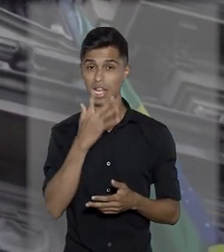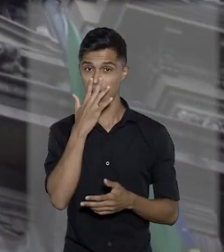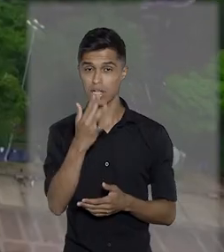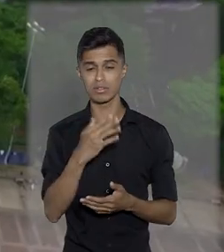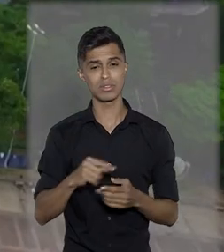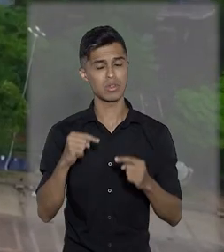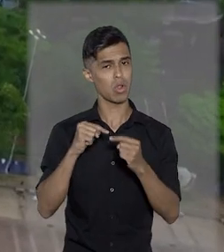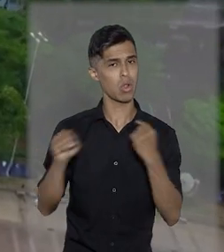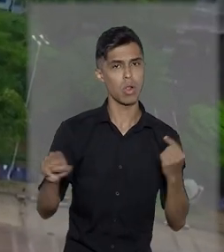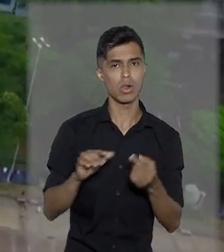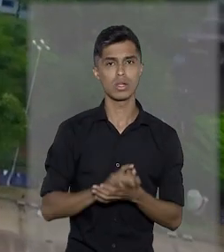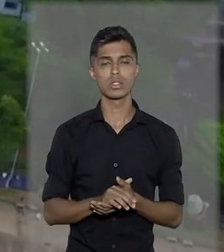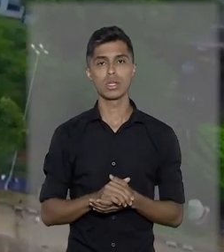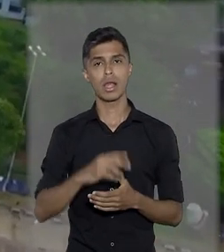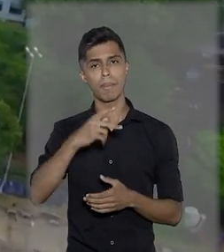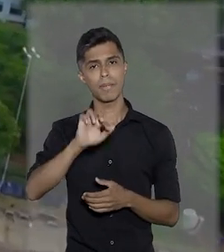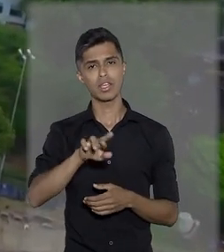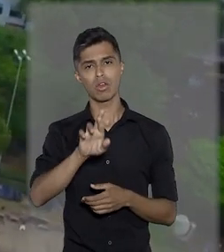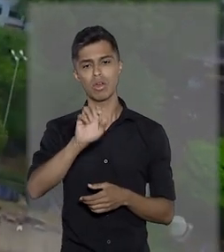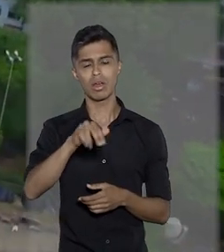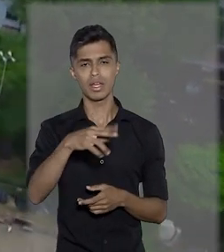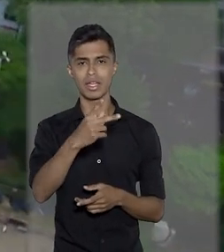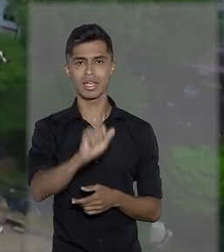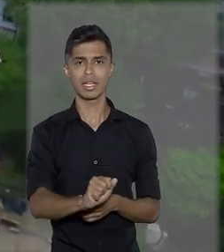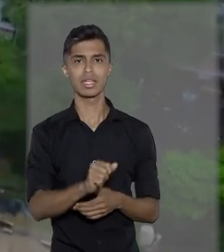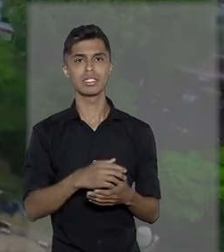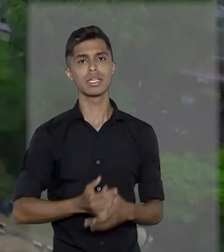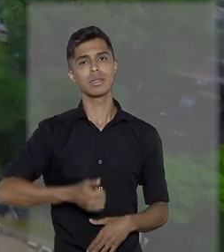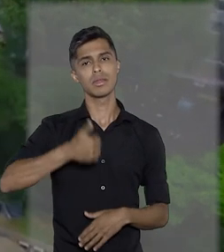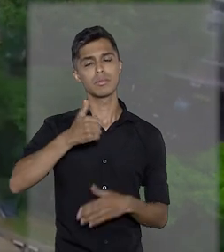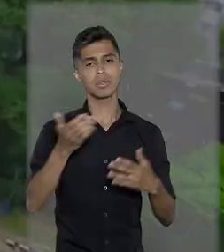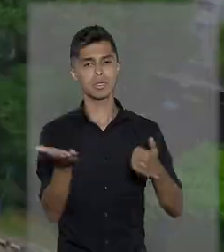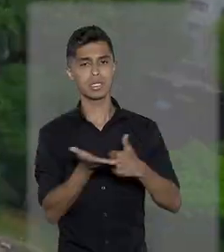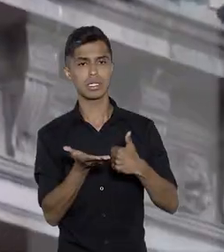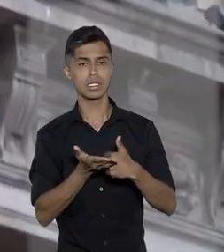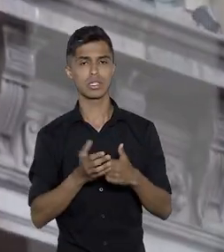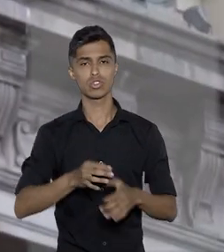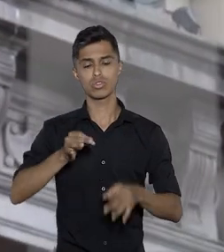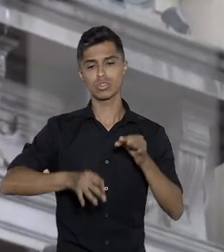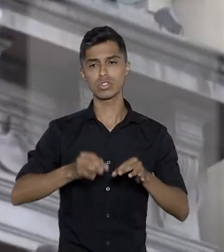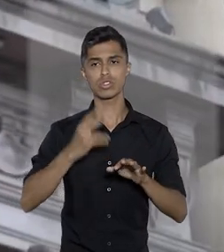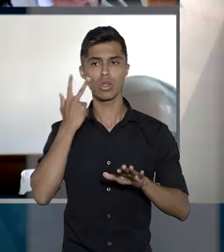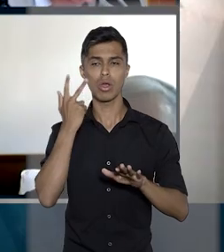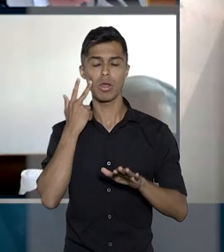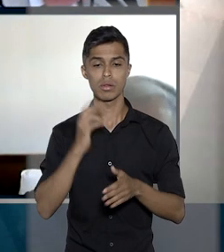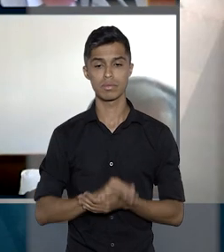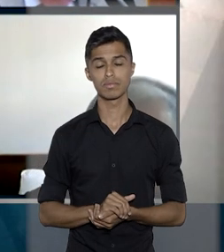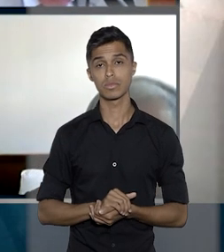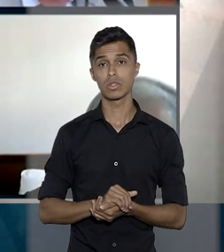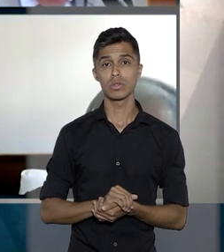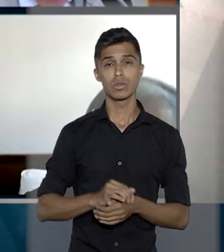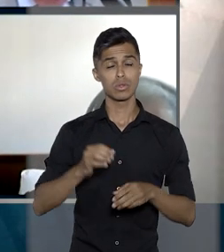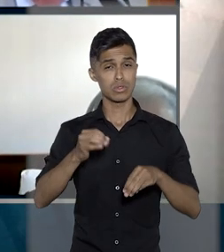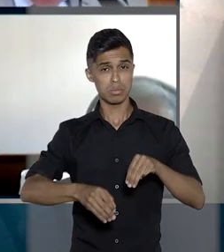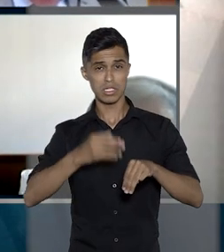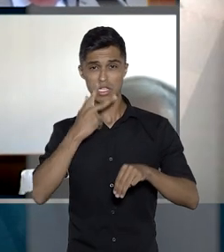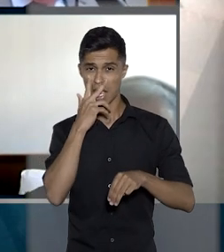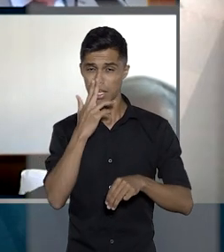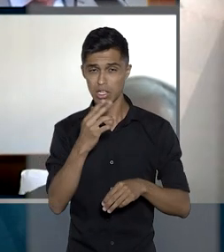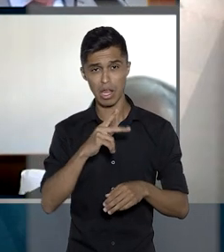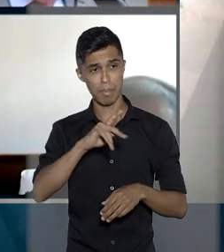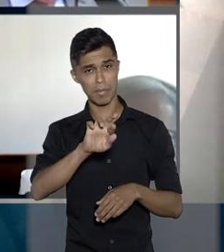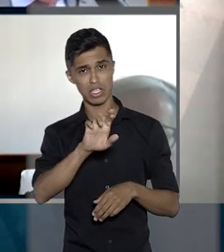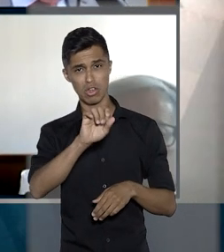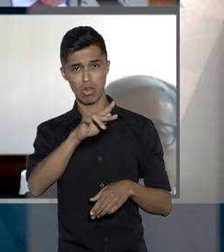considerou inválida uma penhora de imóvel determinada em primeira instância pela justiça comum para os ministros a penhora